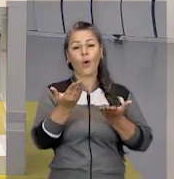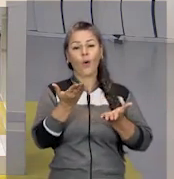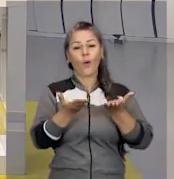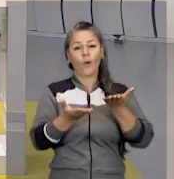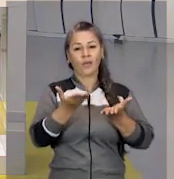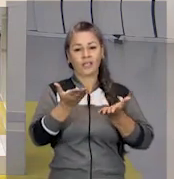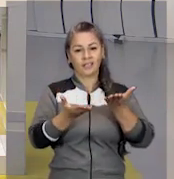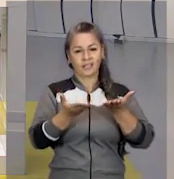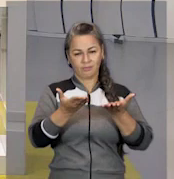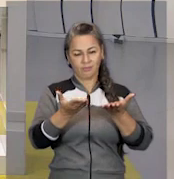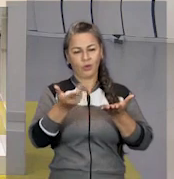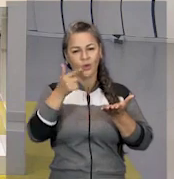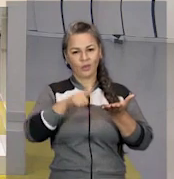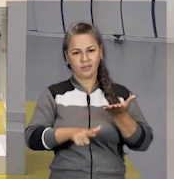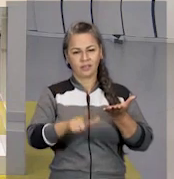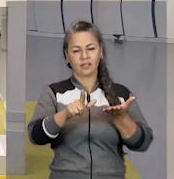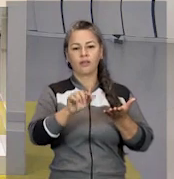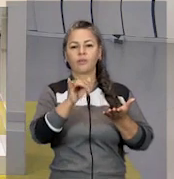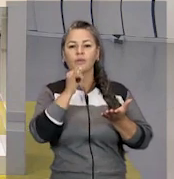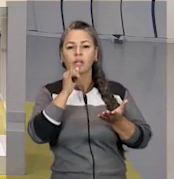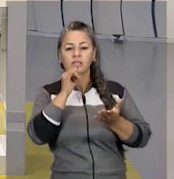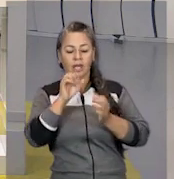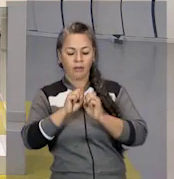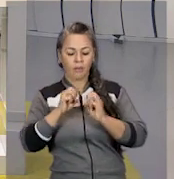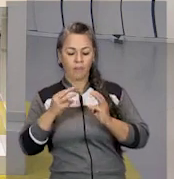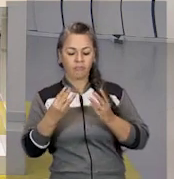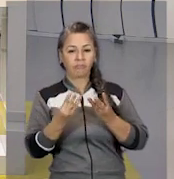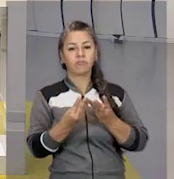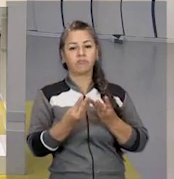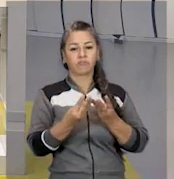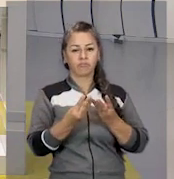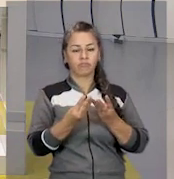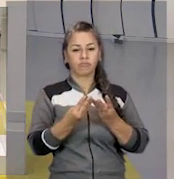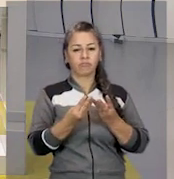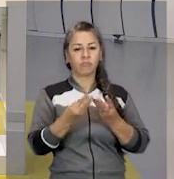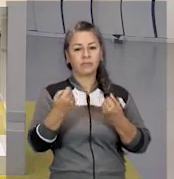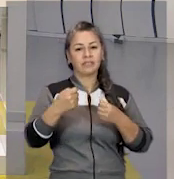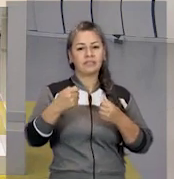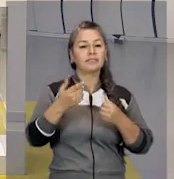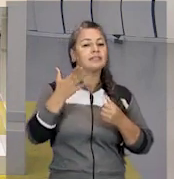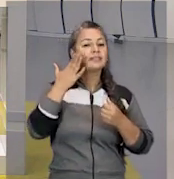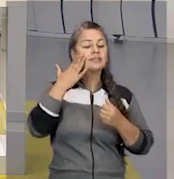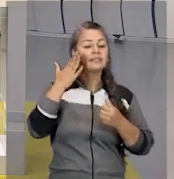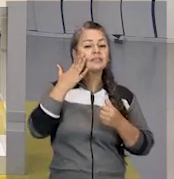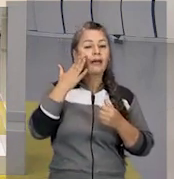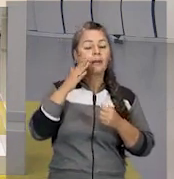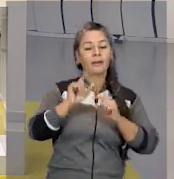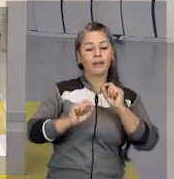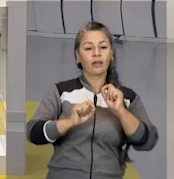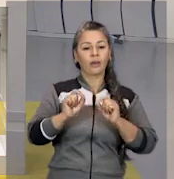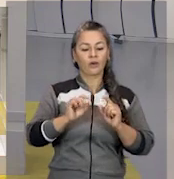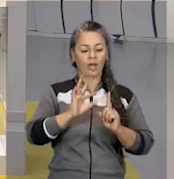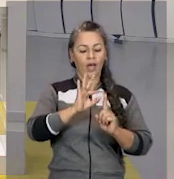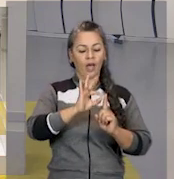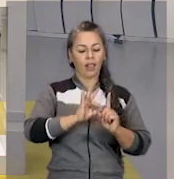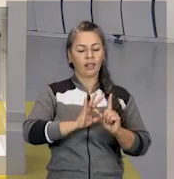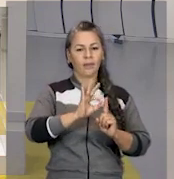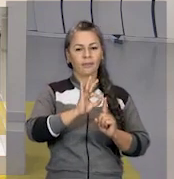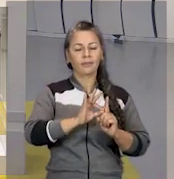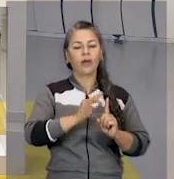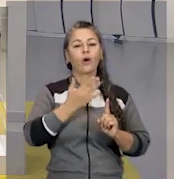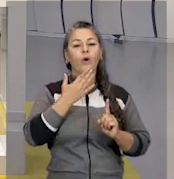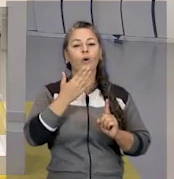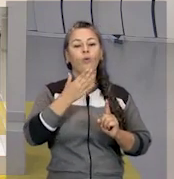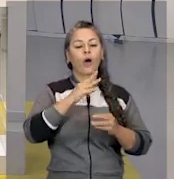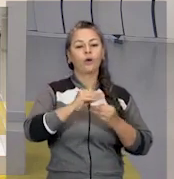muita diferença. Mesmo que um seja melhor condutor de calor do que o outro, faz diferença conhecer qual é a